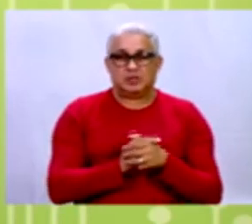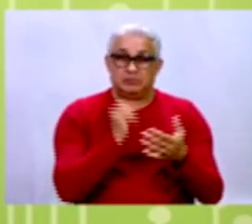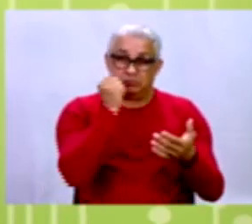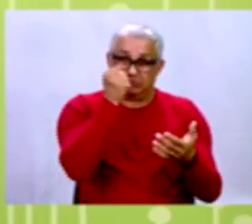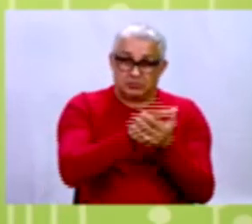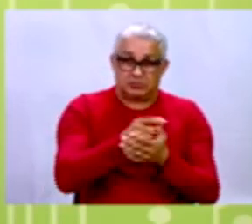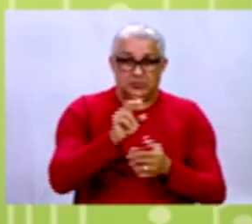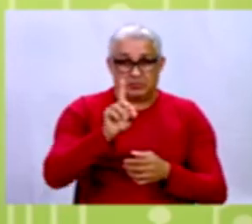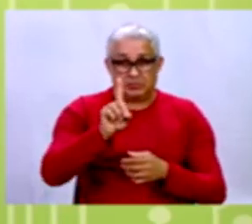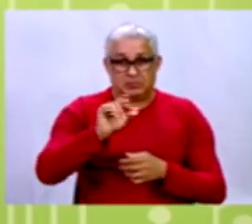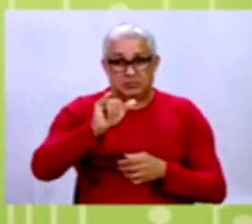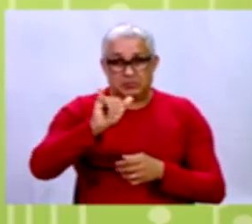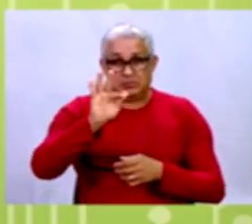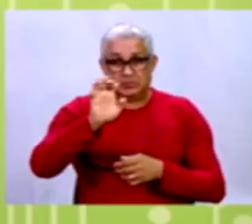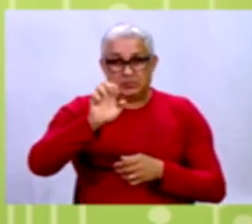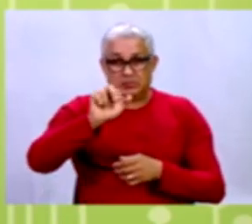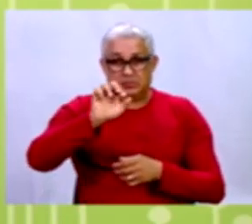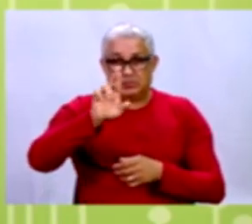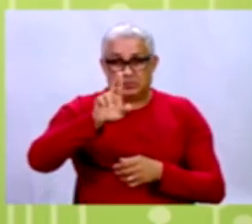pagamento diferido, tá?